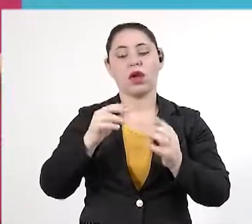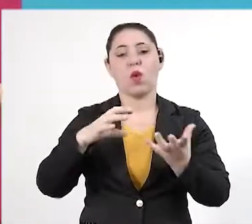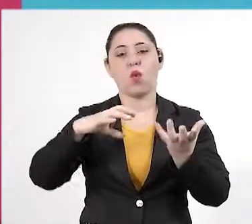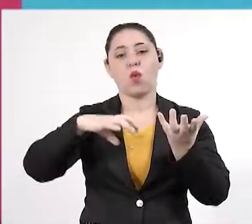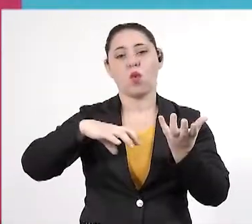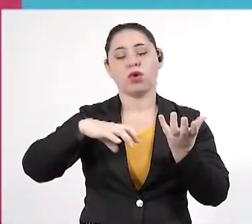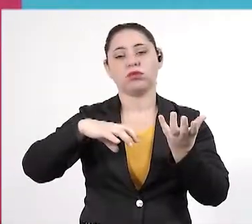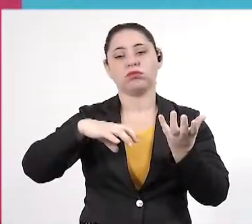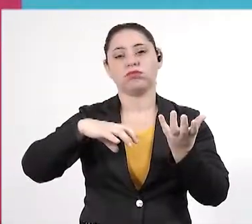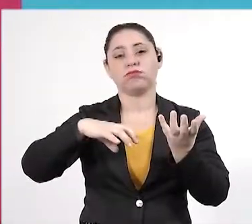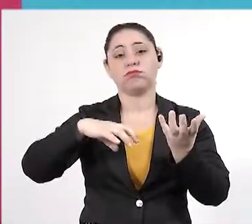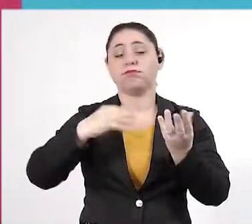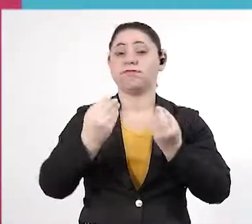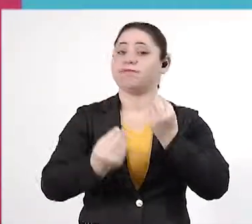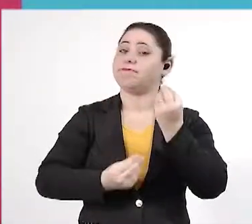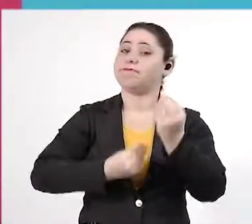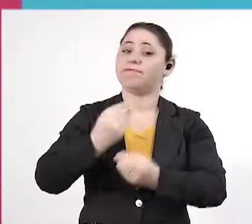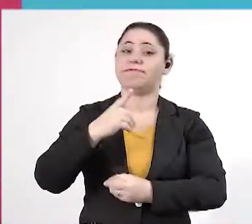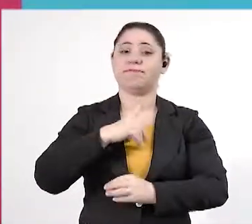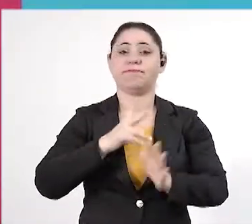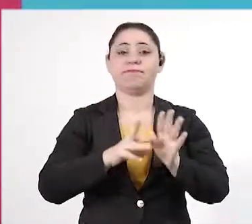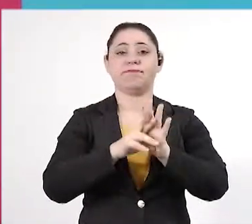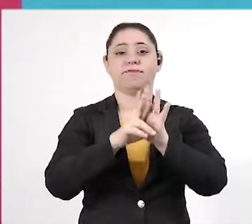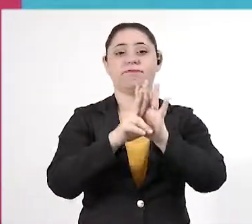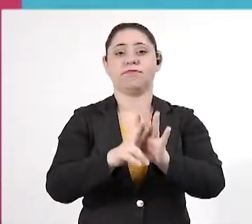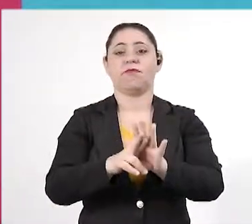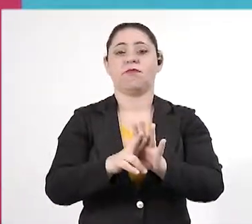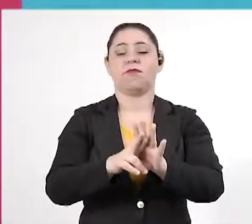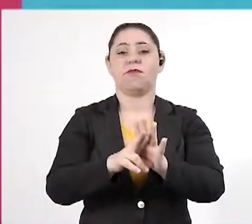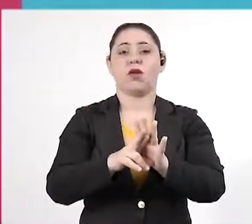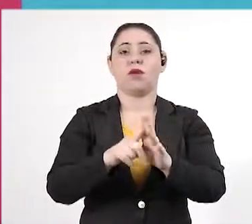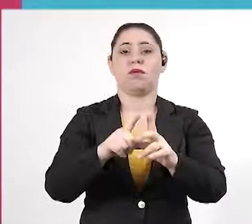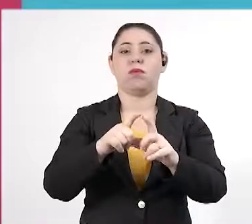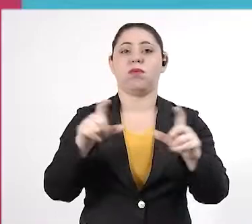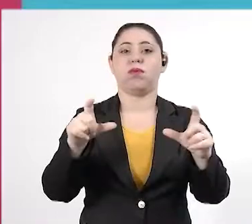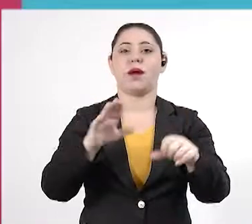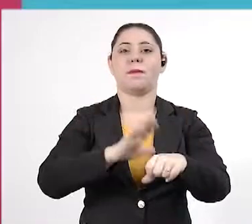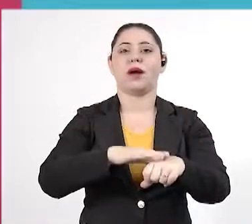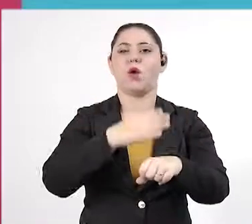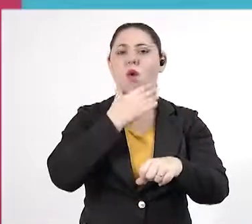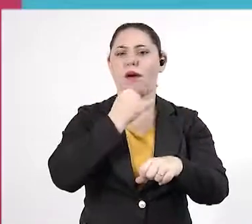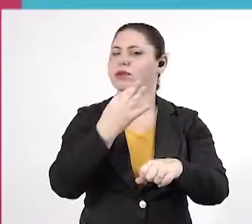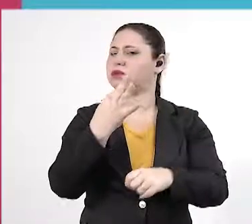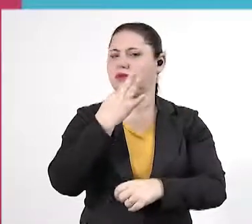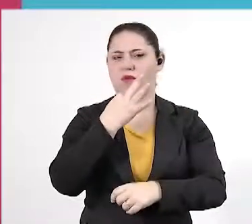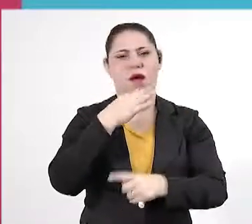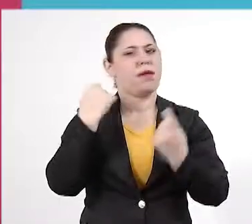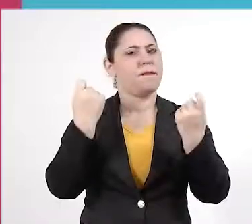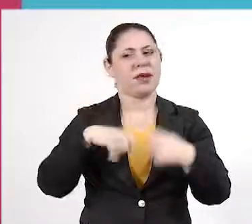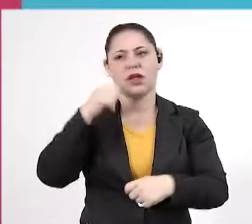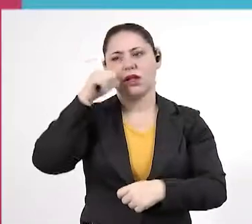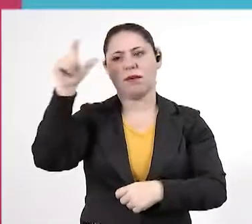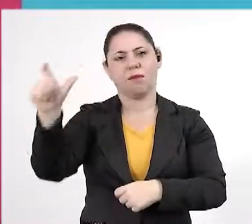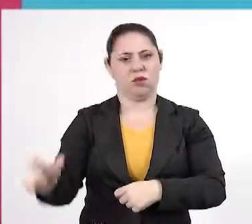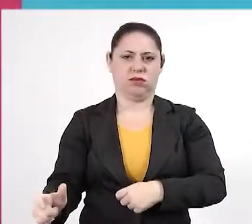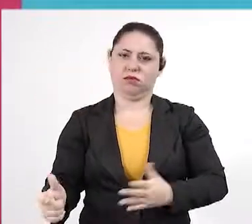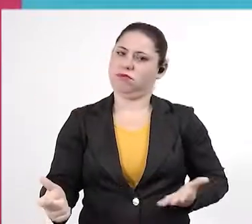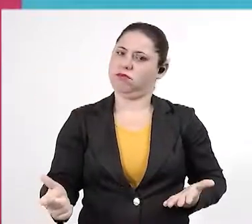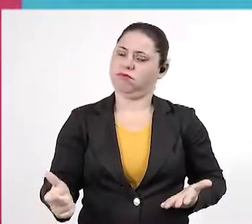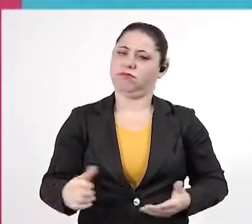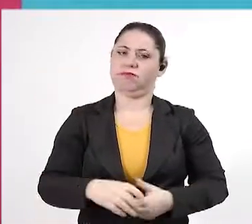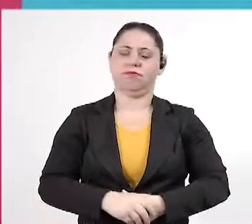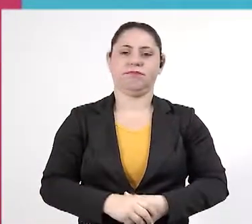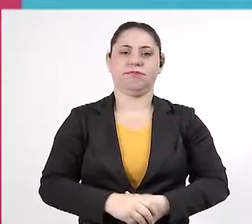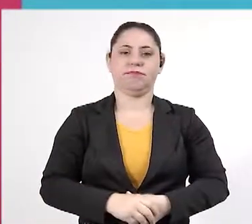olharmos o Congresso Nacional, como nós temos uma representatividade muito superior masculina, eles não conhecem a necessidade das